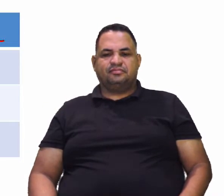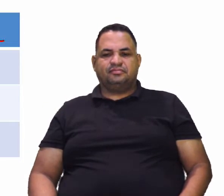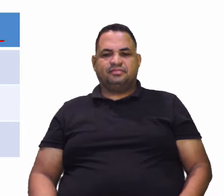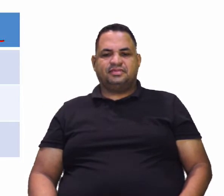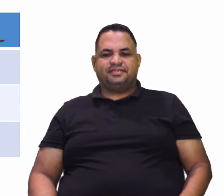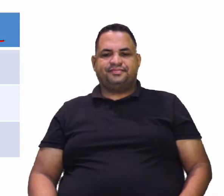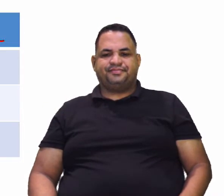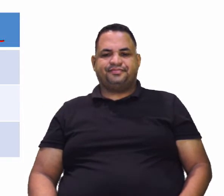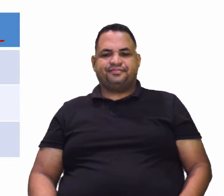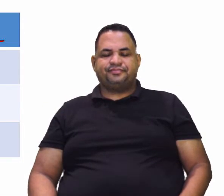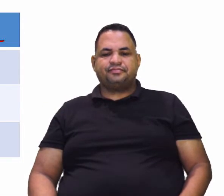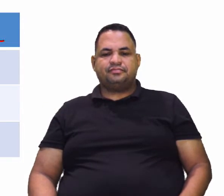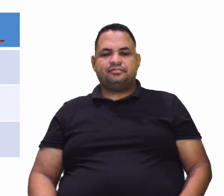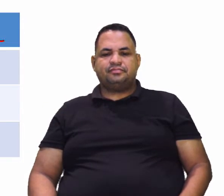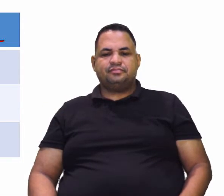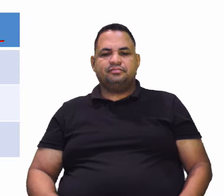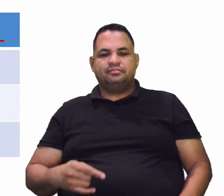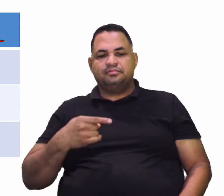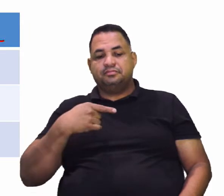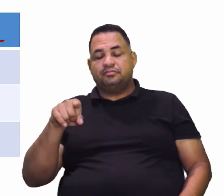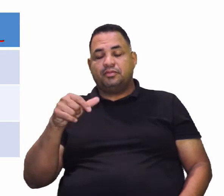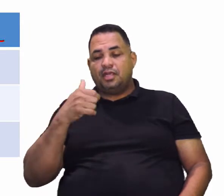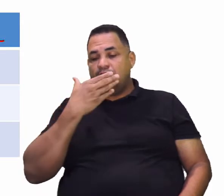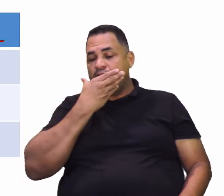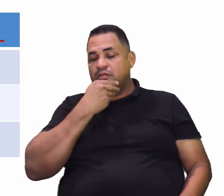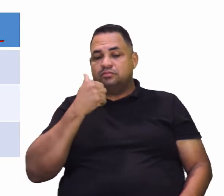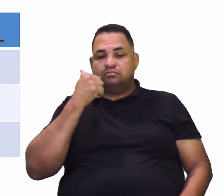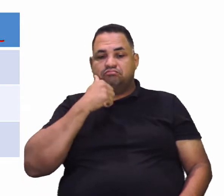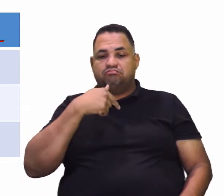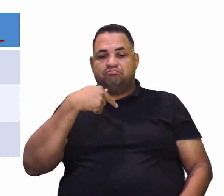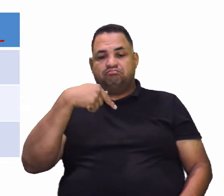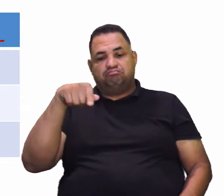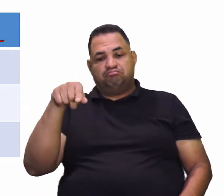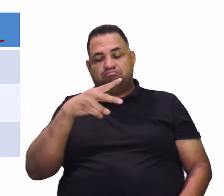to study. Eles ou elas